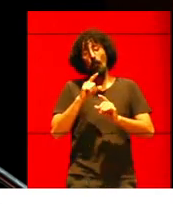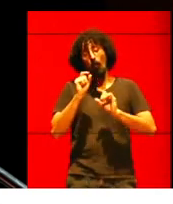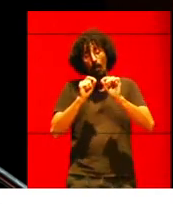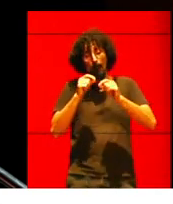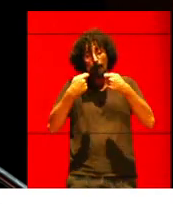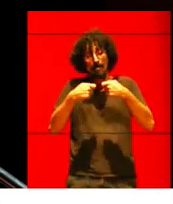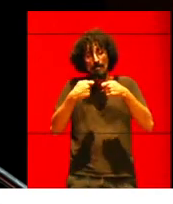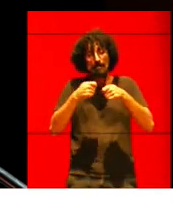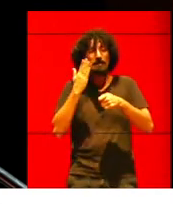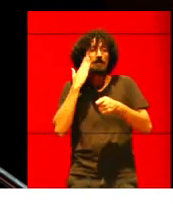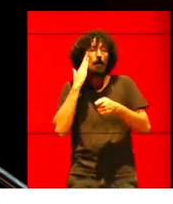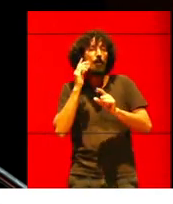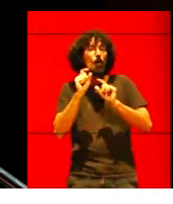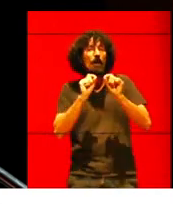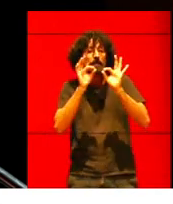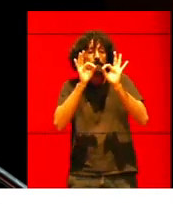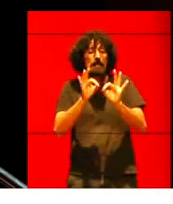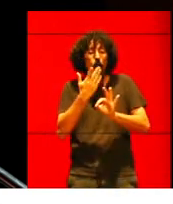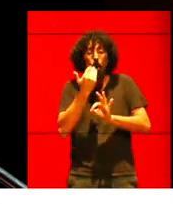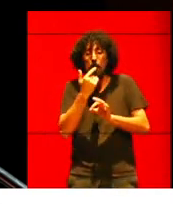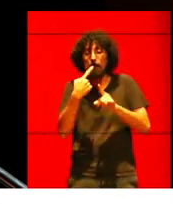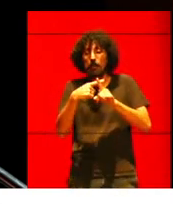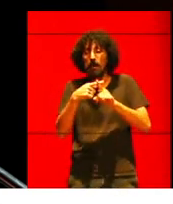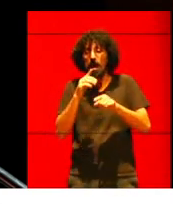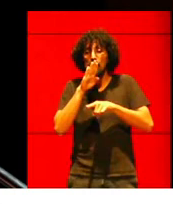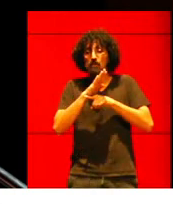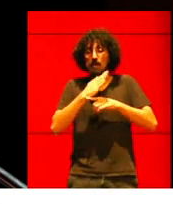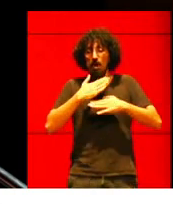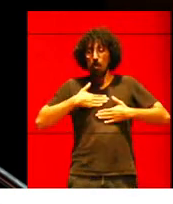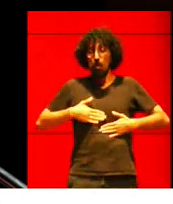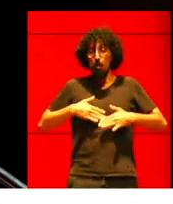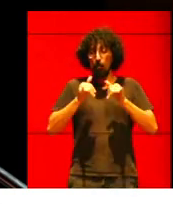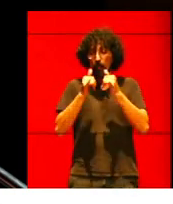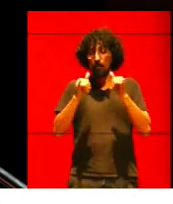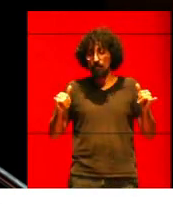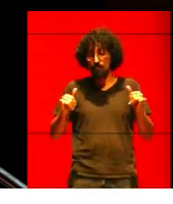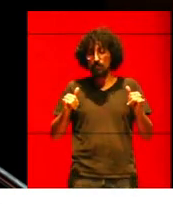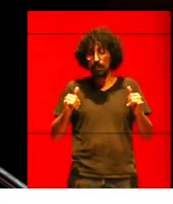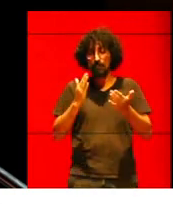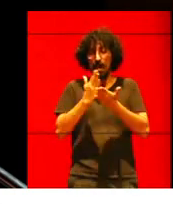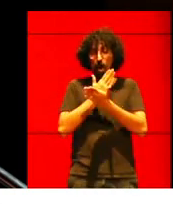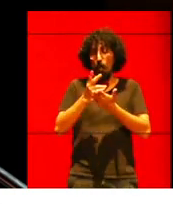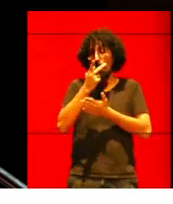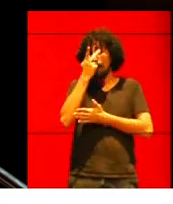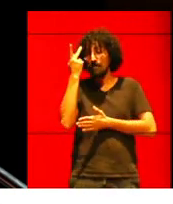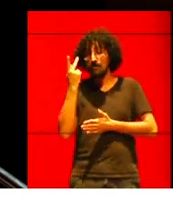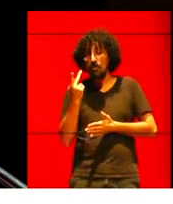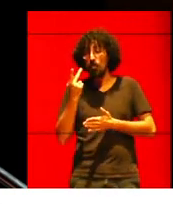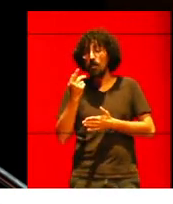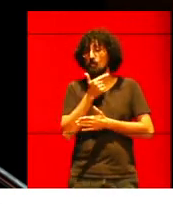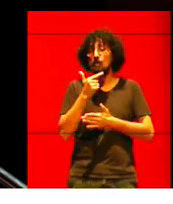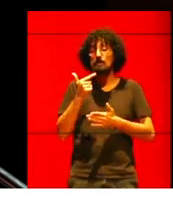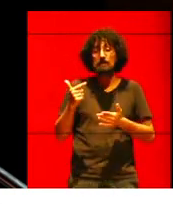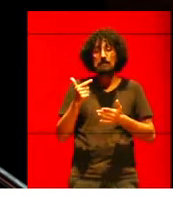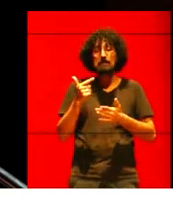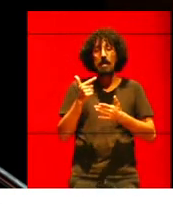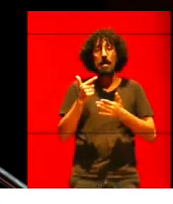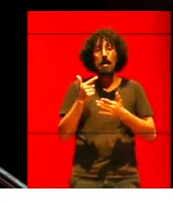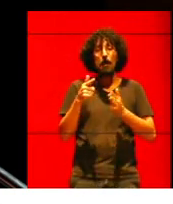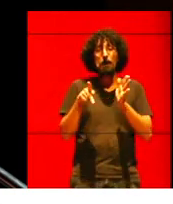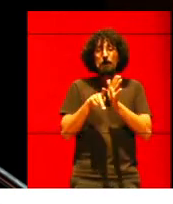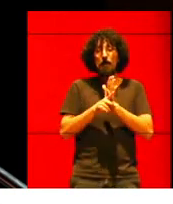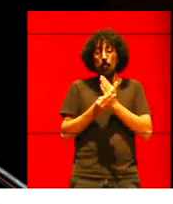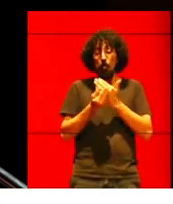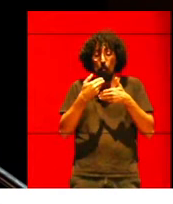vem já do processo evolutivo. Claro que algumas pessoas têm a tendência de não ter tanta reserva assim, mas outras, a